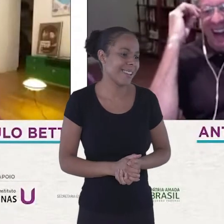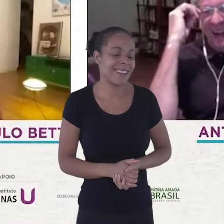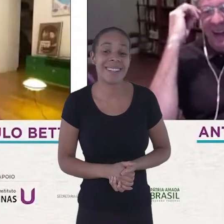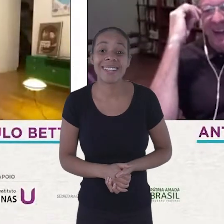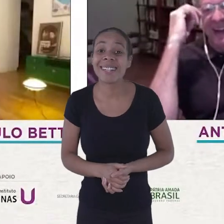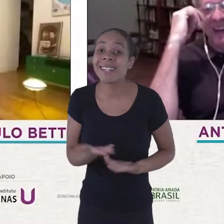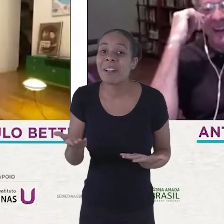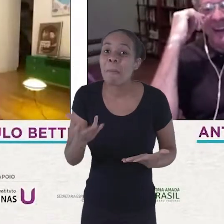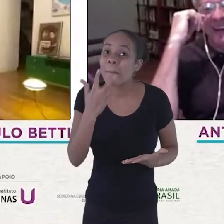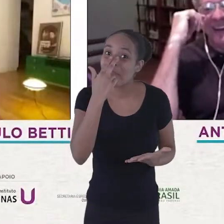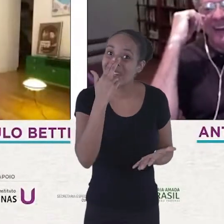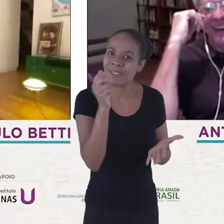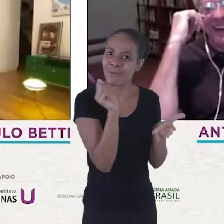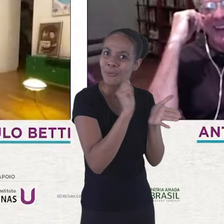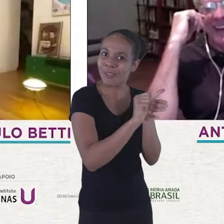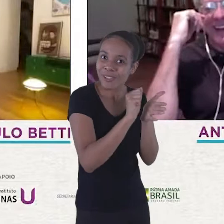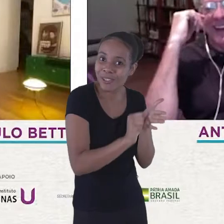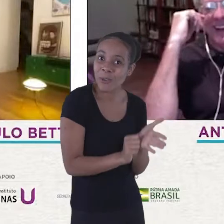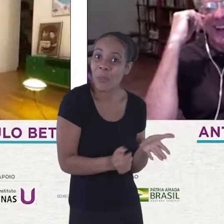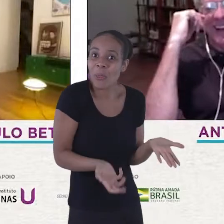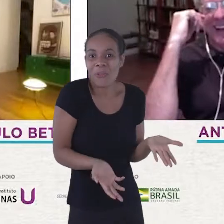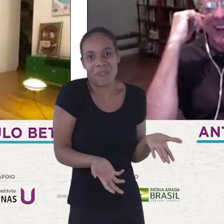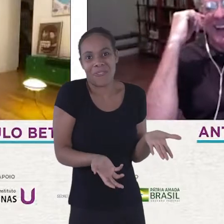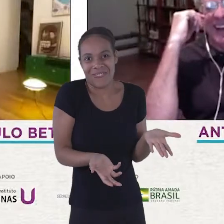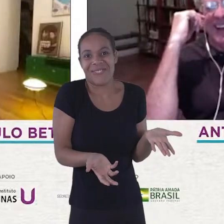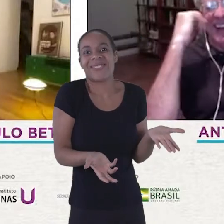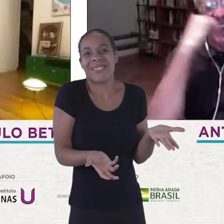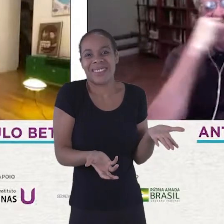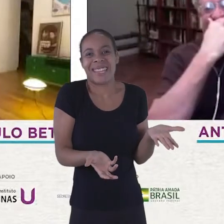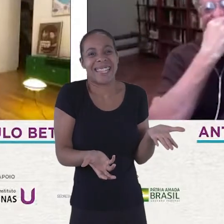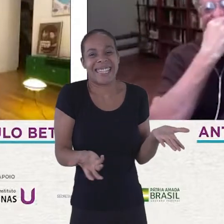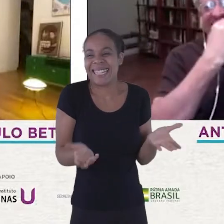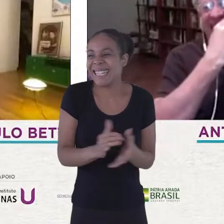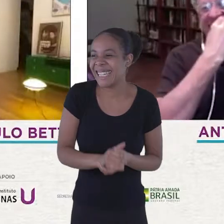escritor avança pela meia-direita.